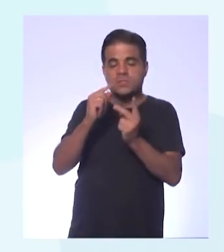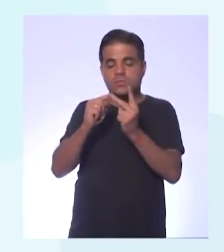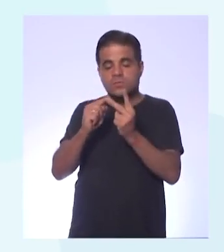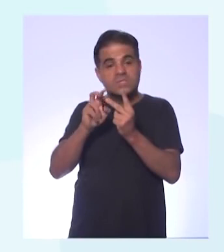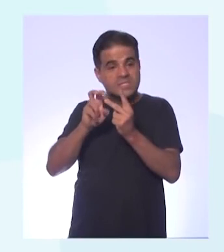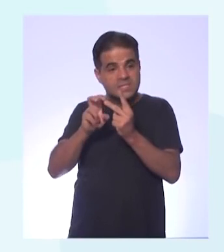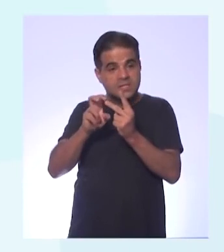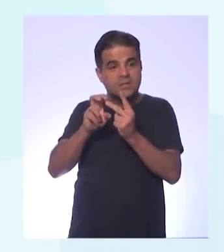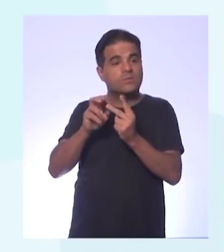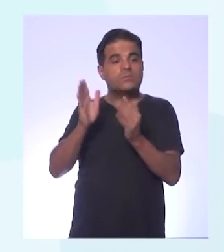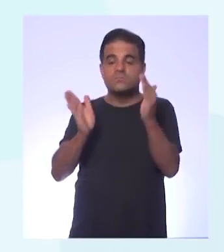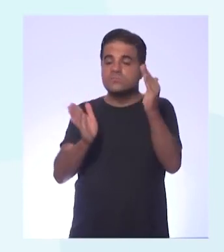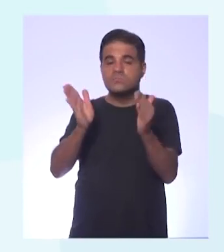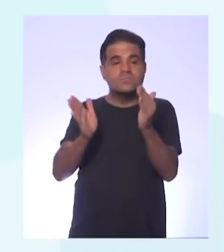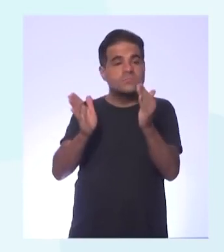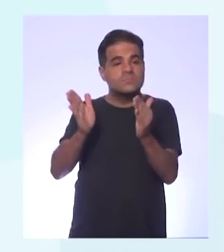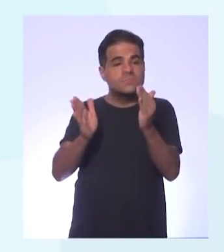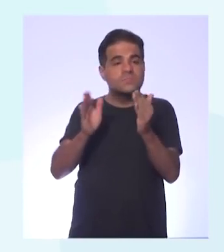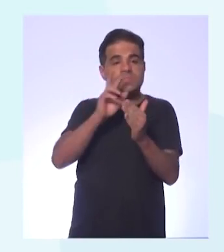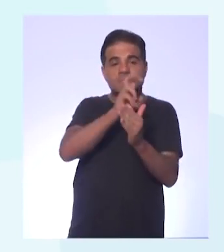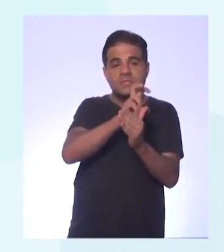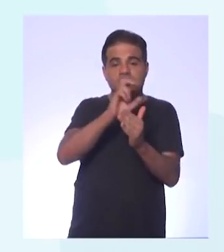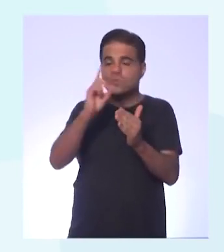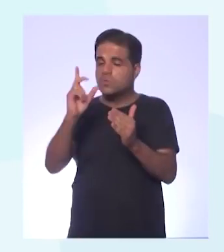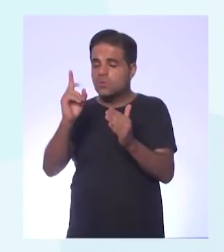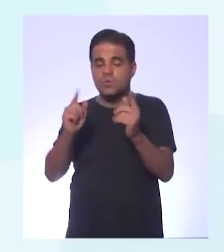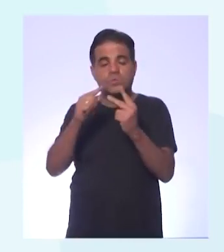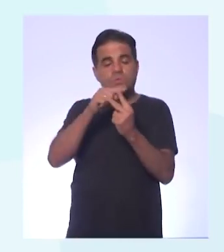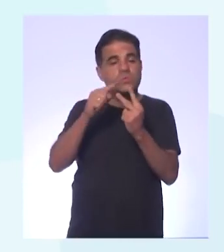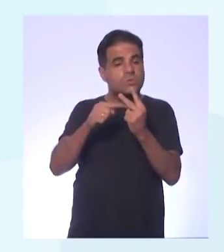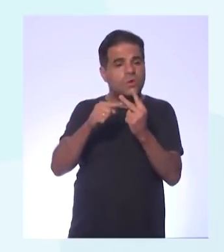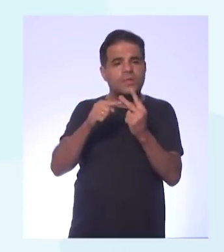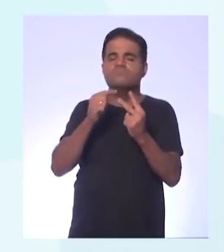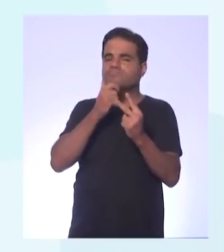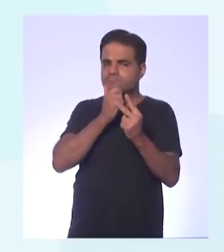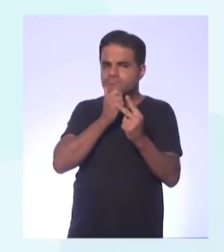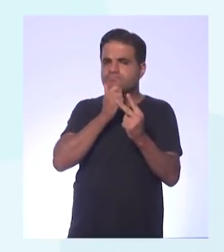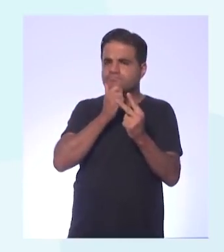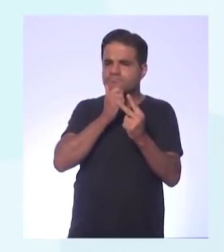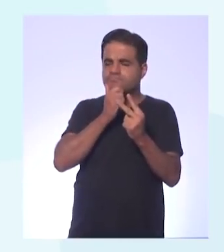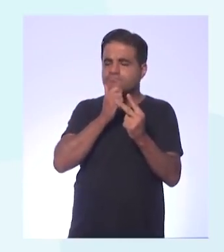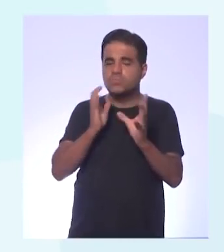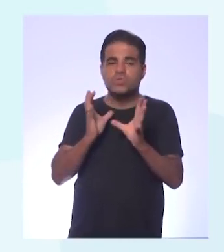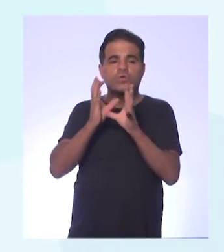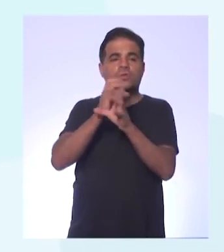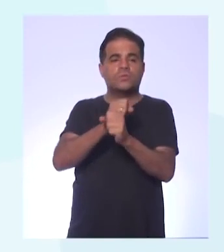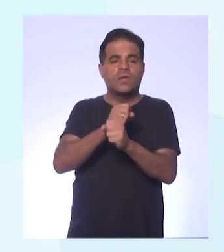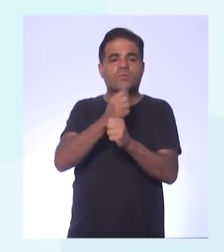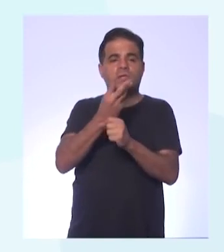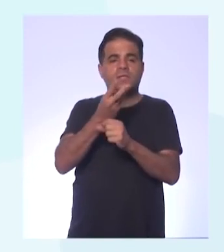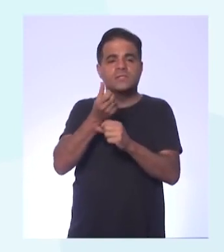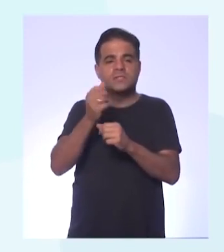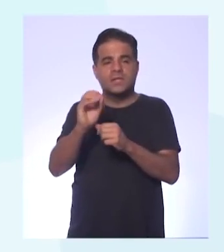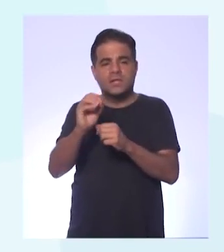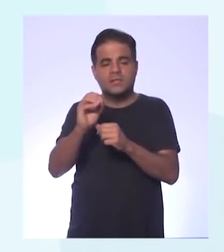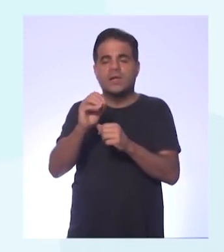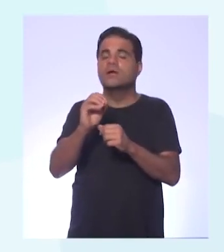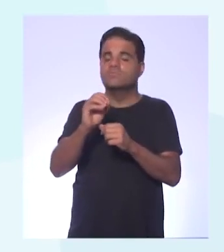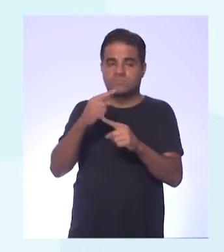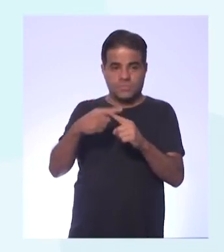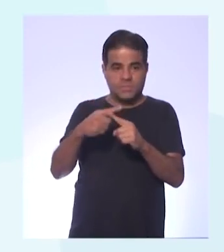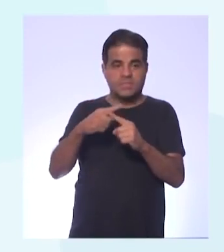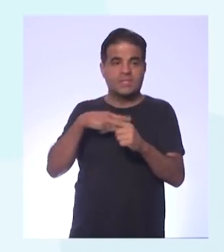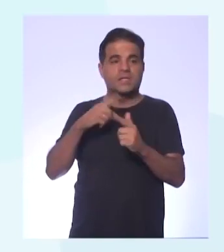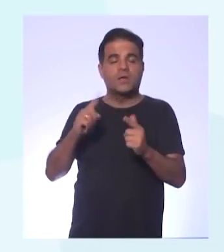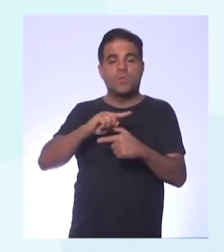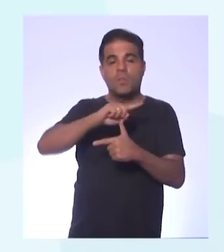e este ângulo entre os 5 e 12, ou seja, os dois ponteiros, esses dois ângulos que no total dão 360 graus, porque aí tem uma